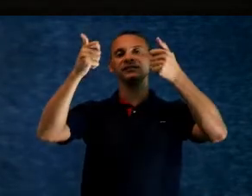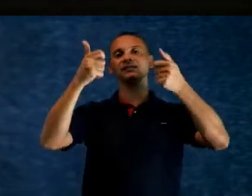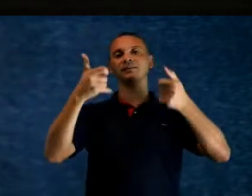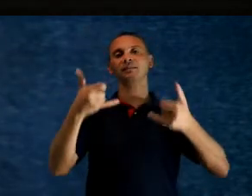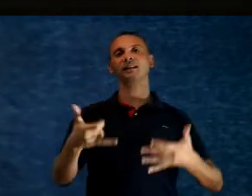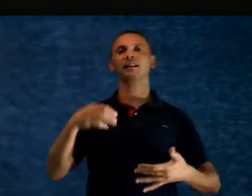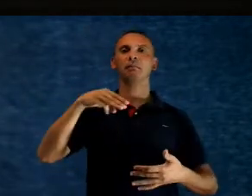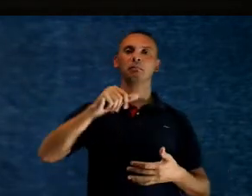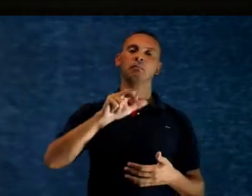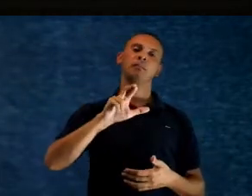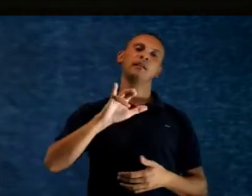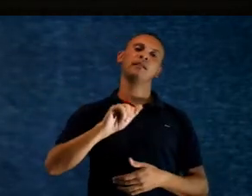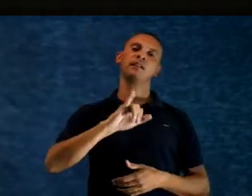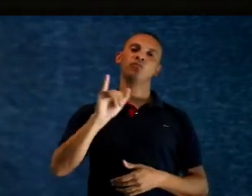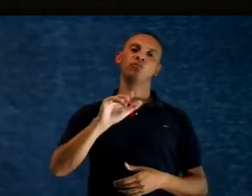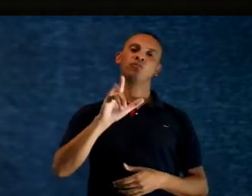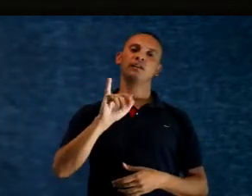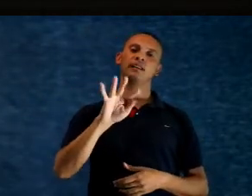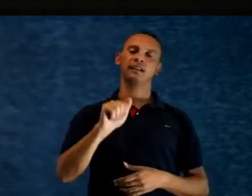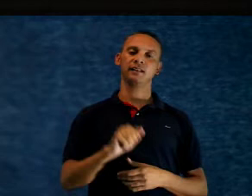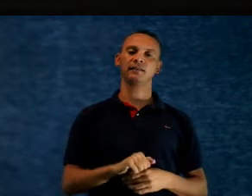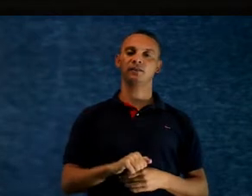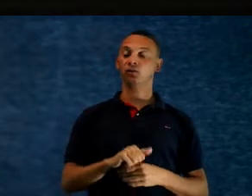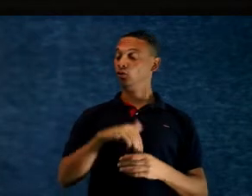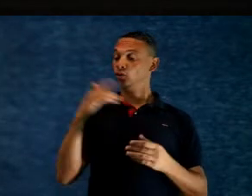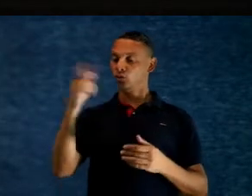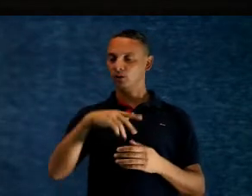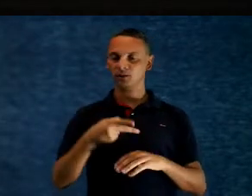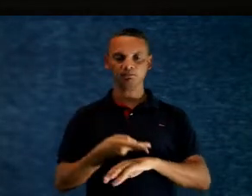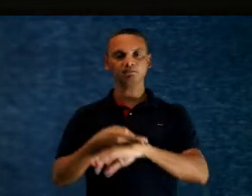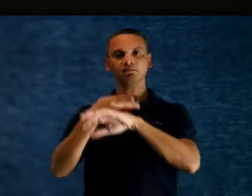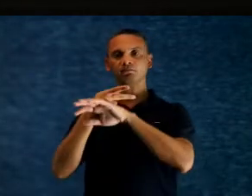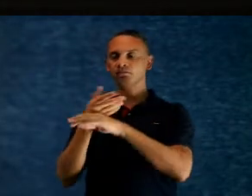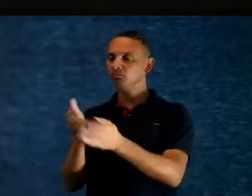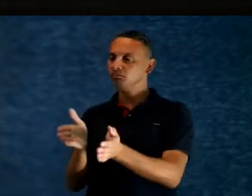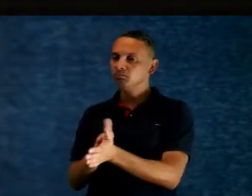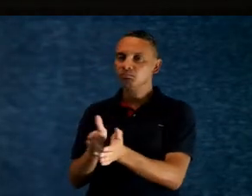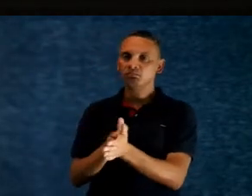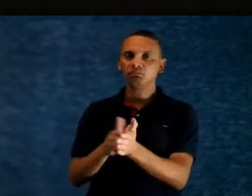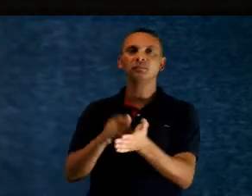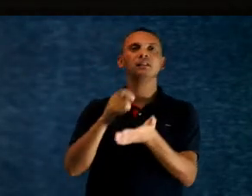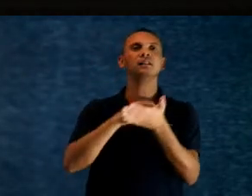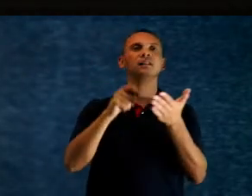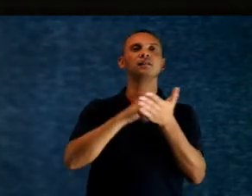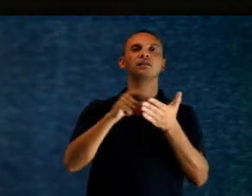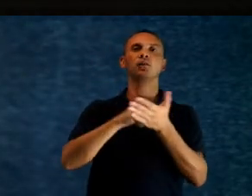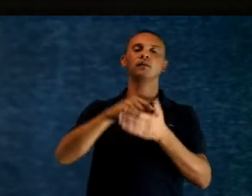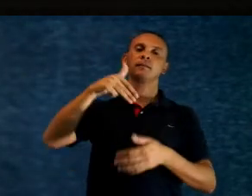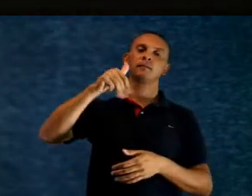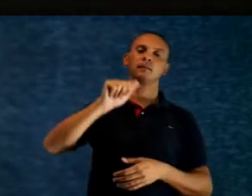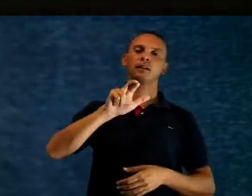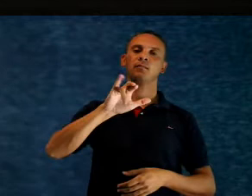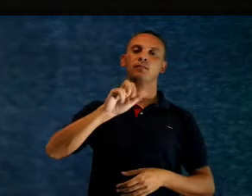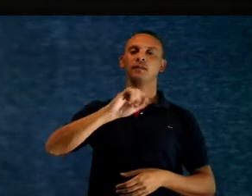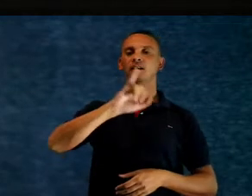que a verdadeira imortalidade não está no fardão acadêmico, não está em prêmio Nobel,